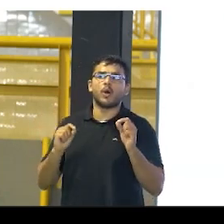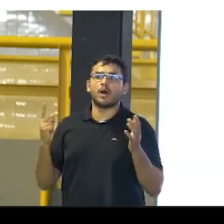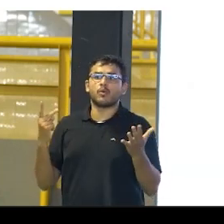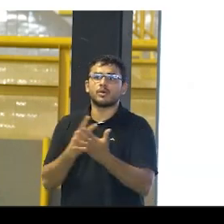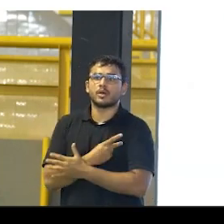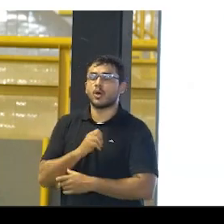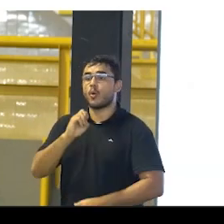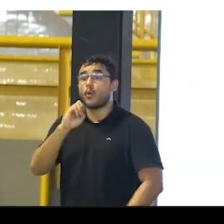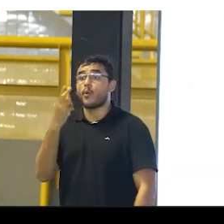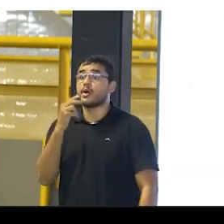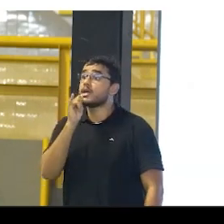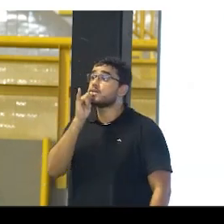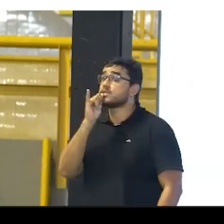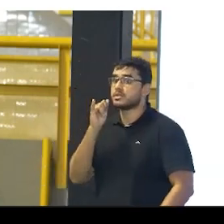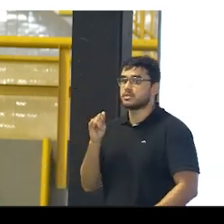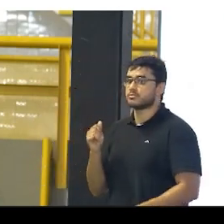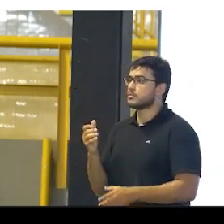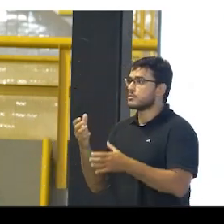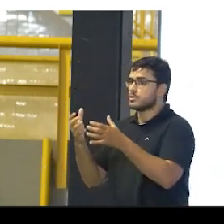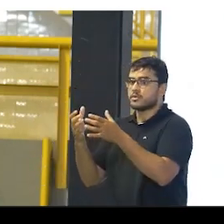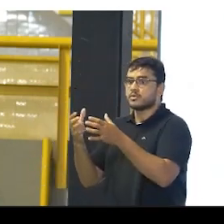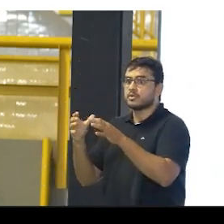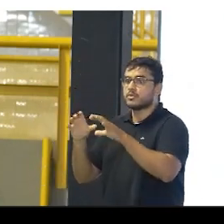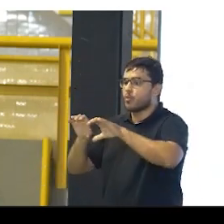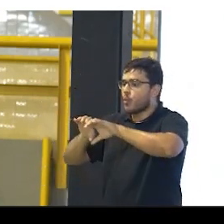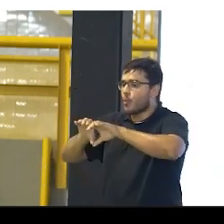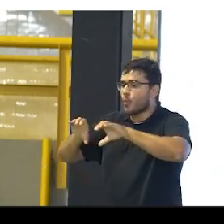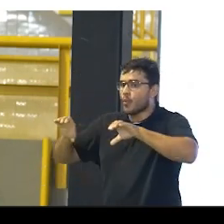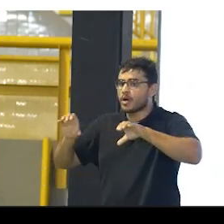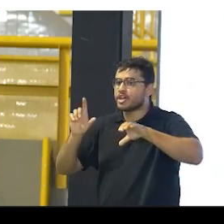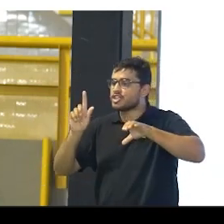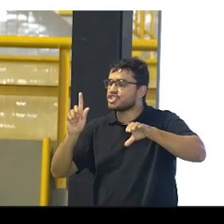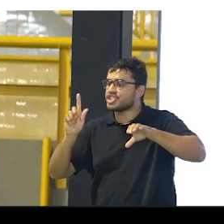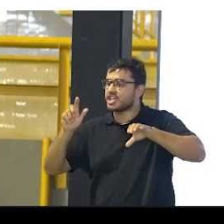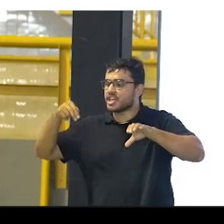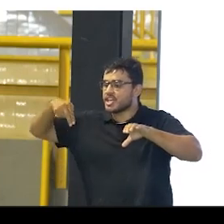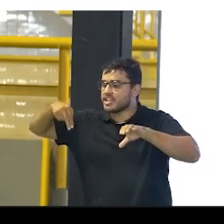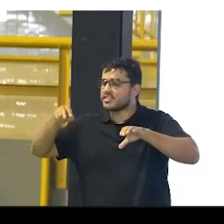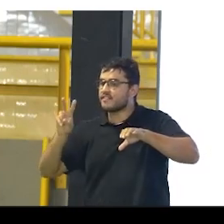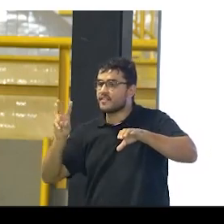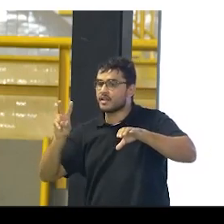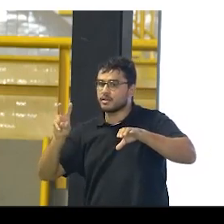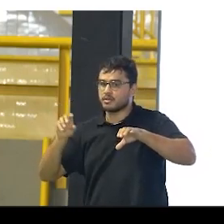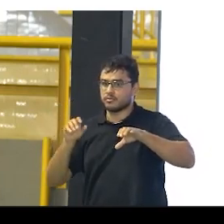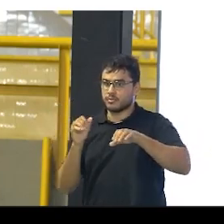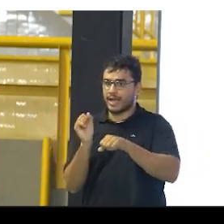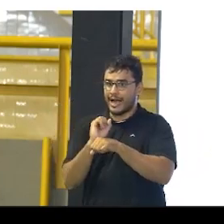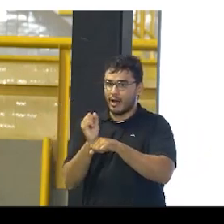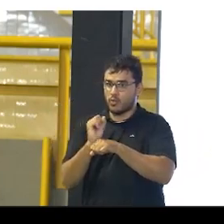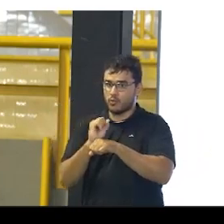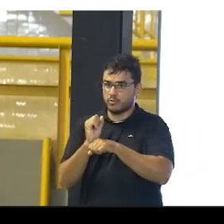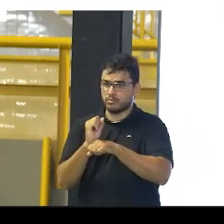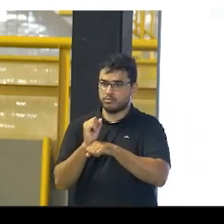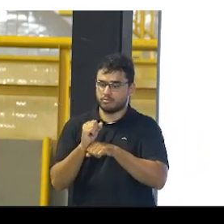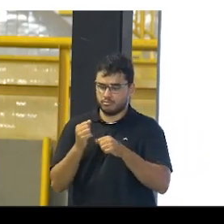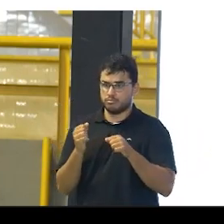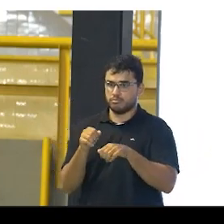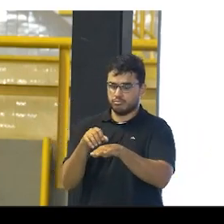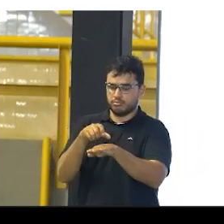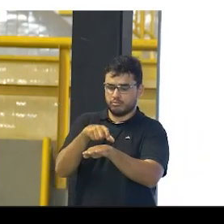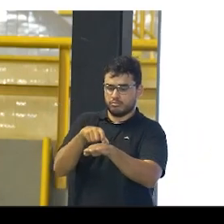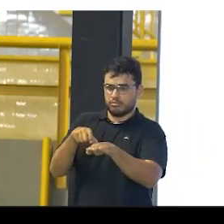certo. Vai ter carro explodindo aí em toda esquina. E, na verdade, quando você pega um transporte por aplicativo ou um